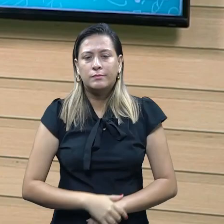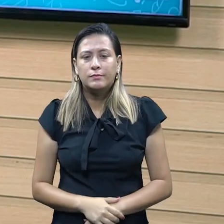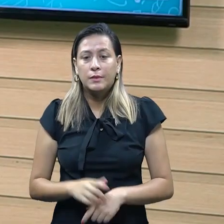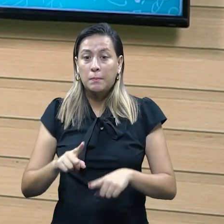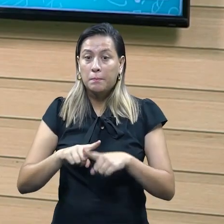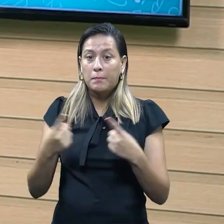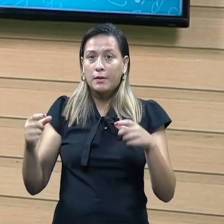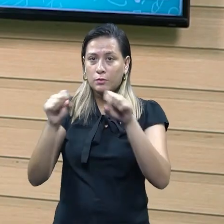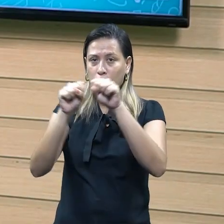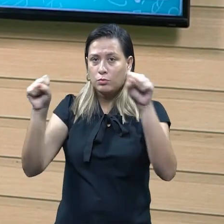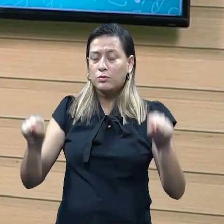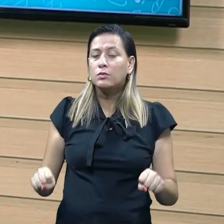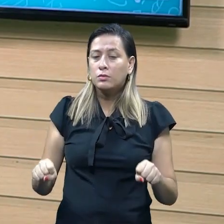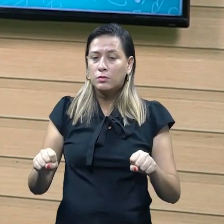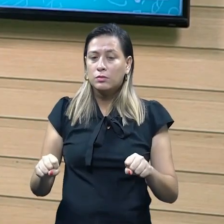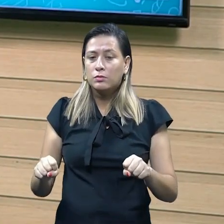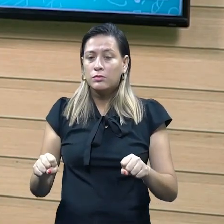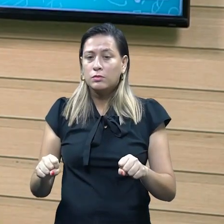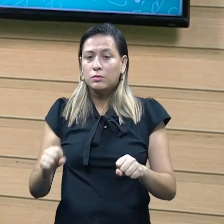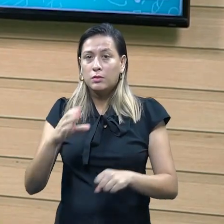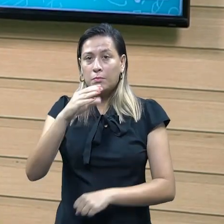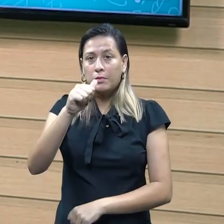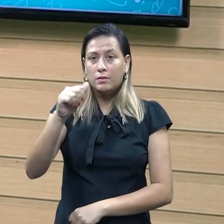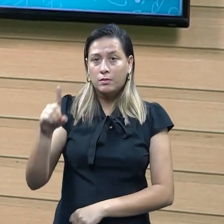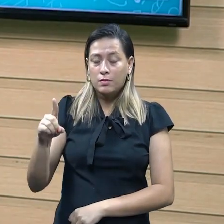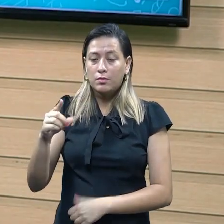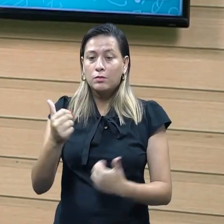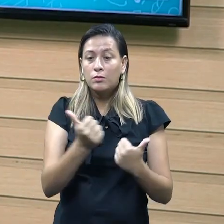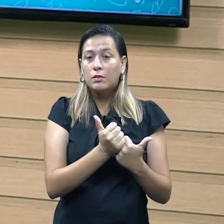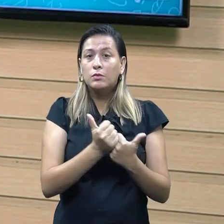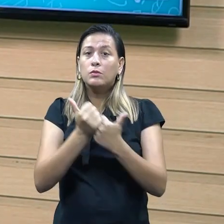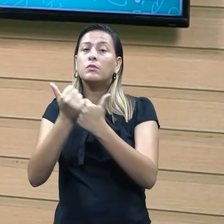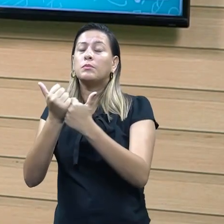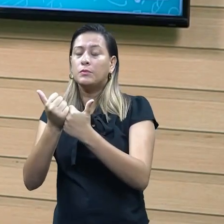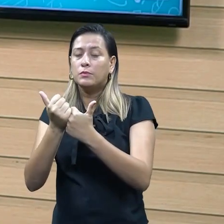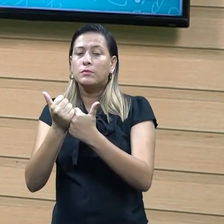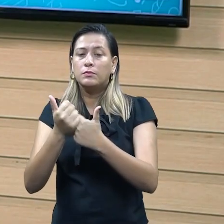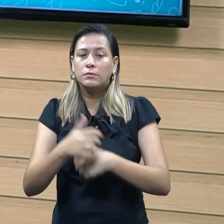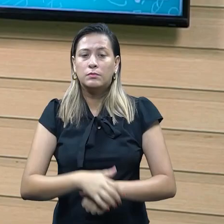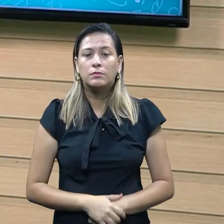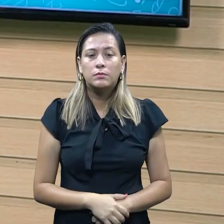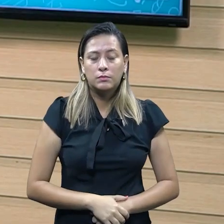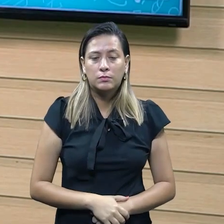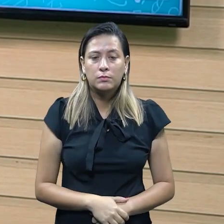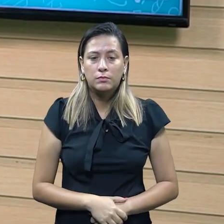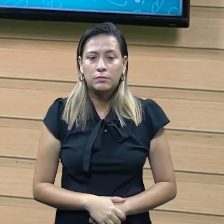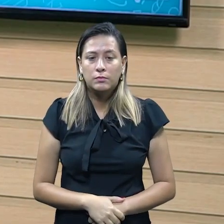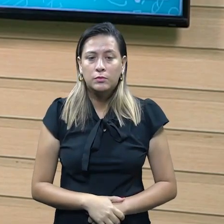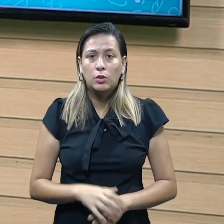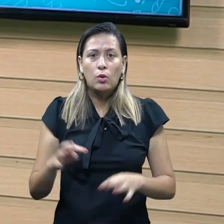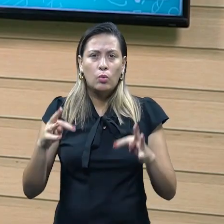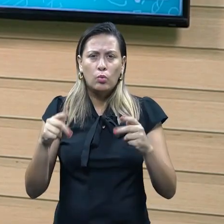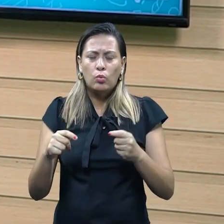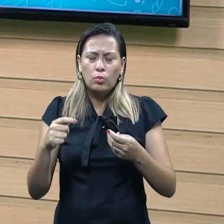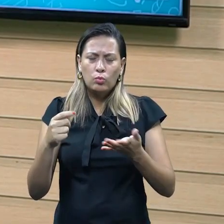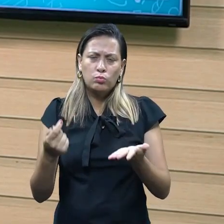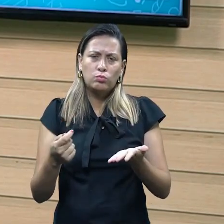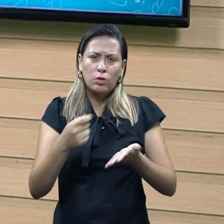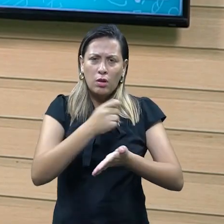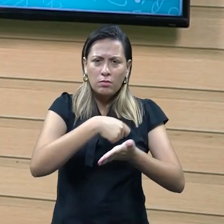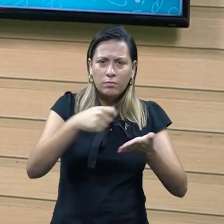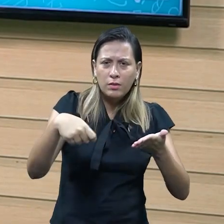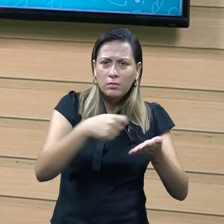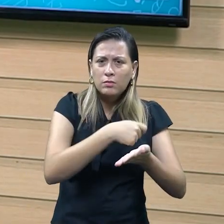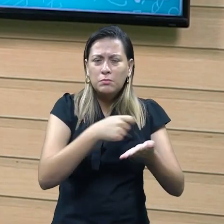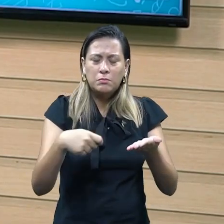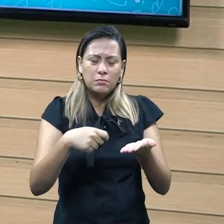sistema CAD ele veio justamente para substituir todo esse trabalho que era feito manualmente